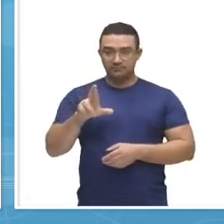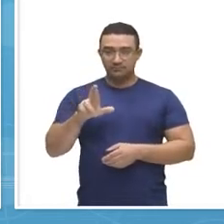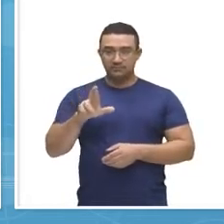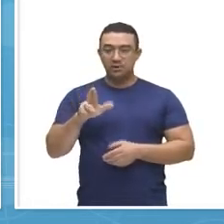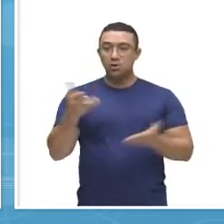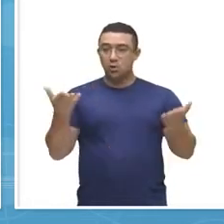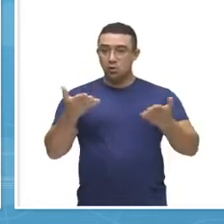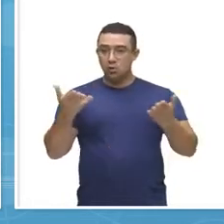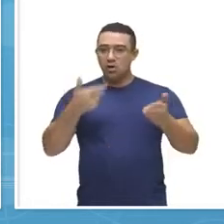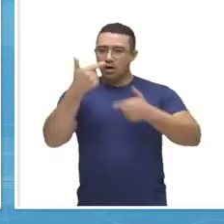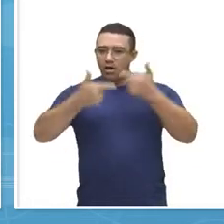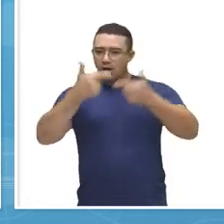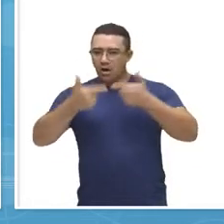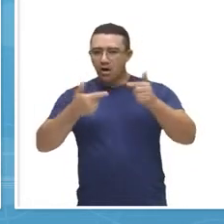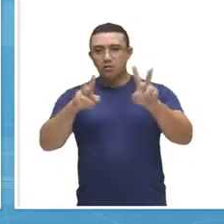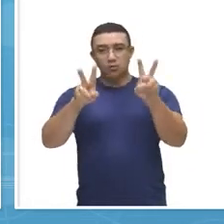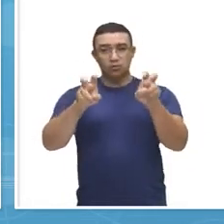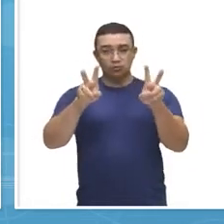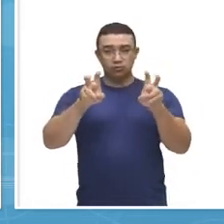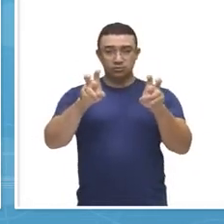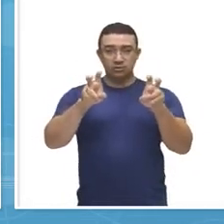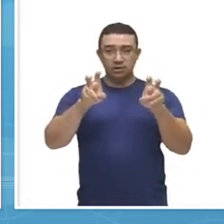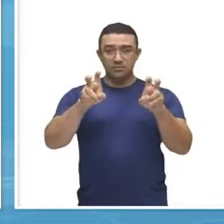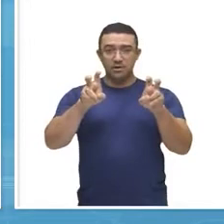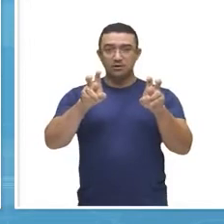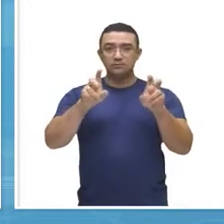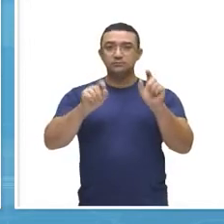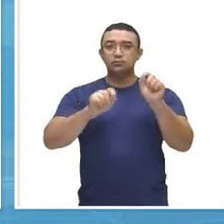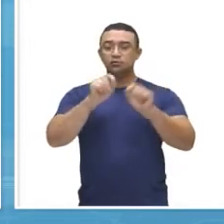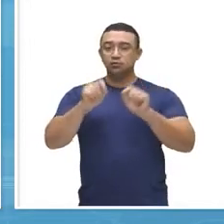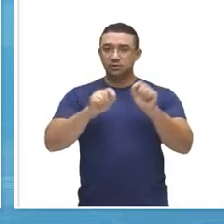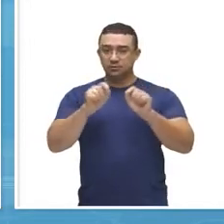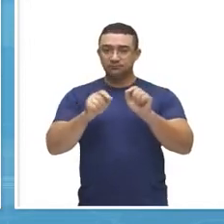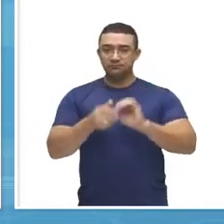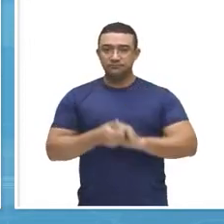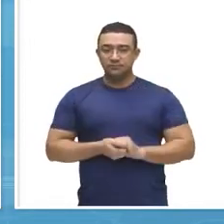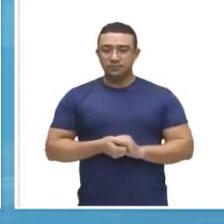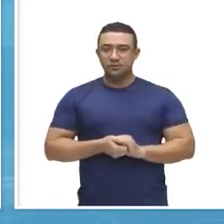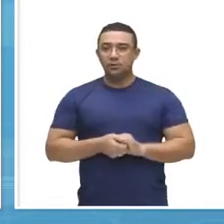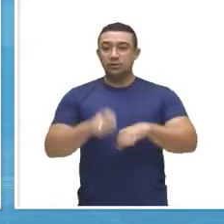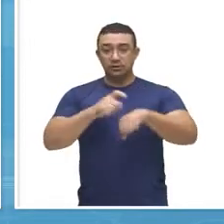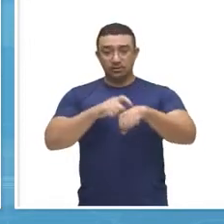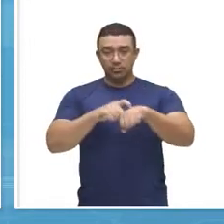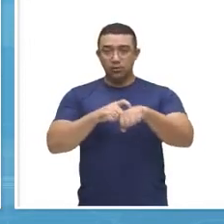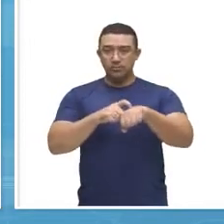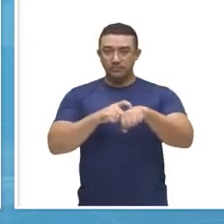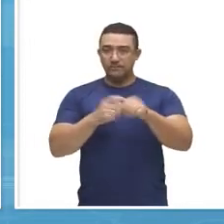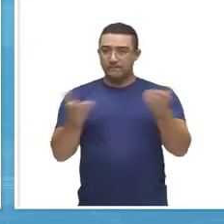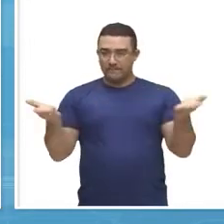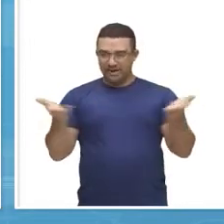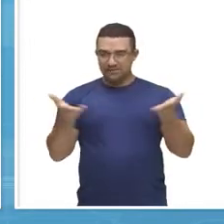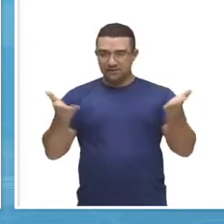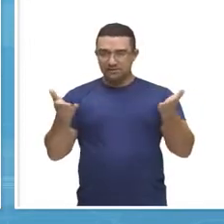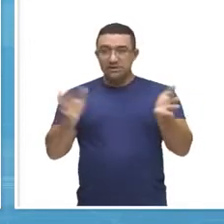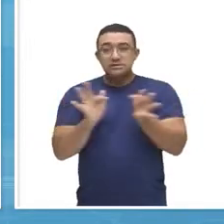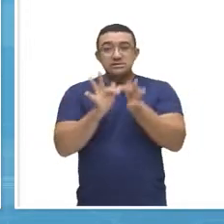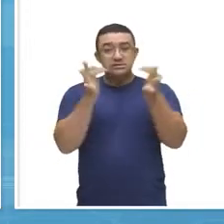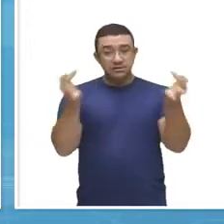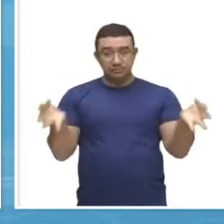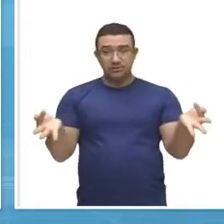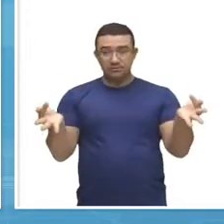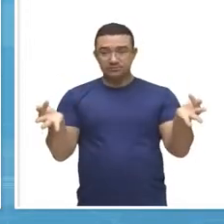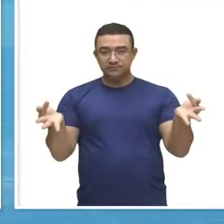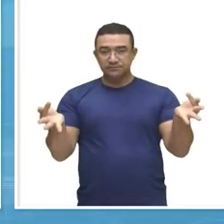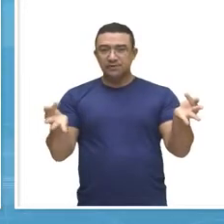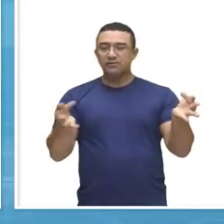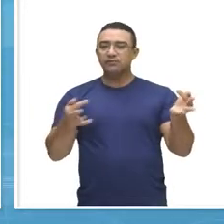de um tema, né? De uma forma negativa aí do Simple Present. Então, bastante atenção aí, a gente vai falar bastante